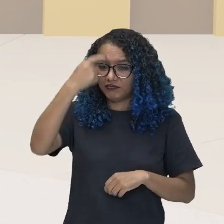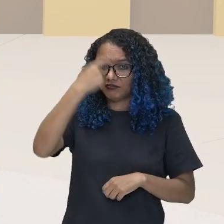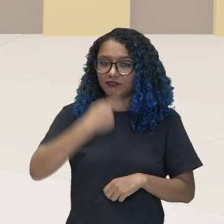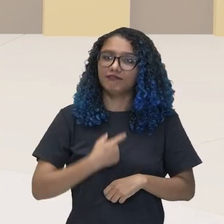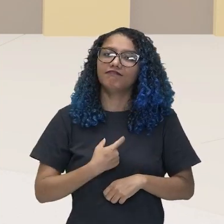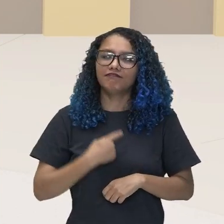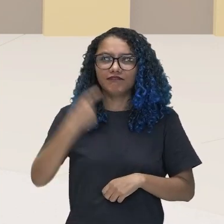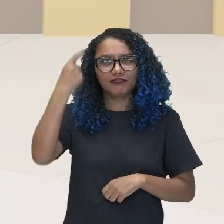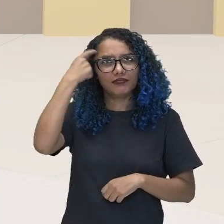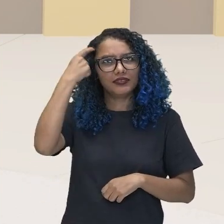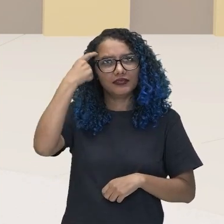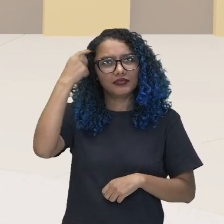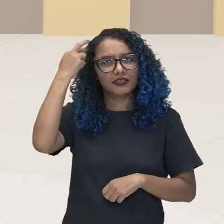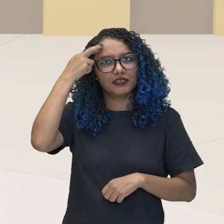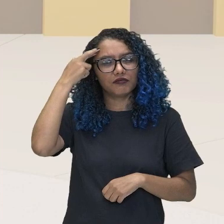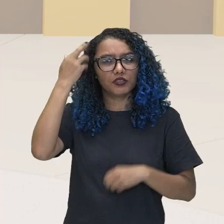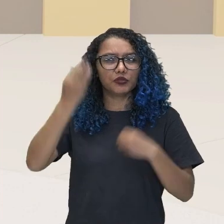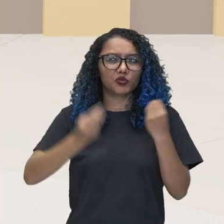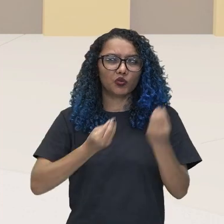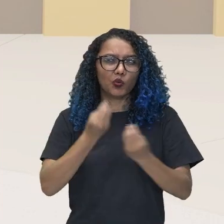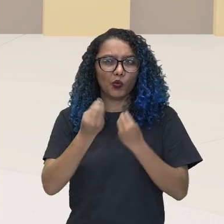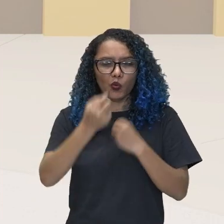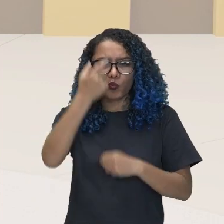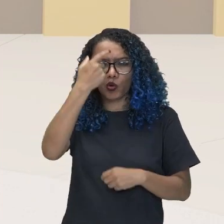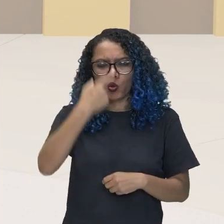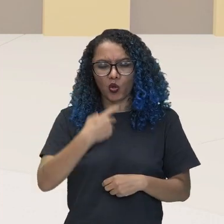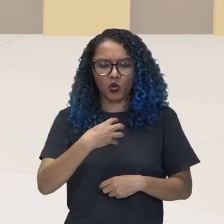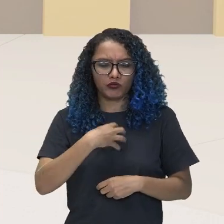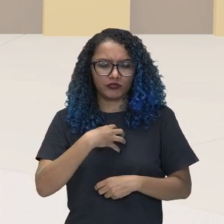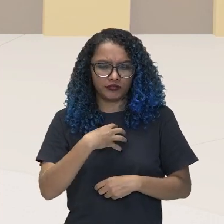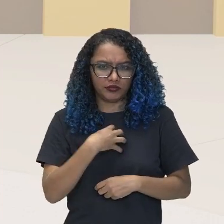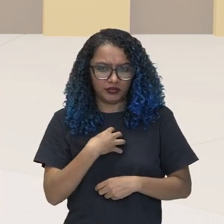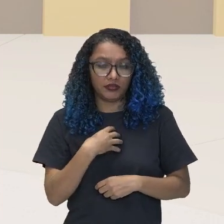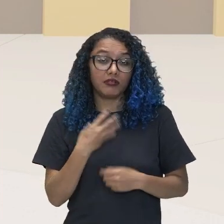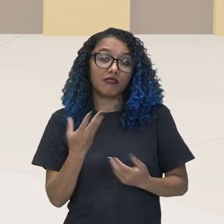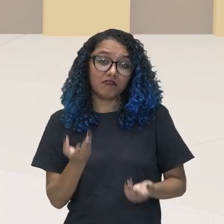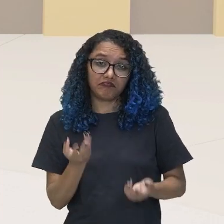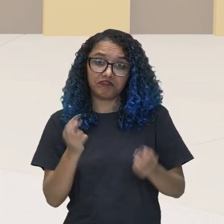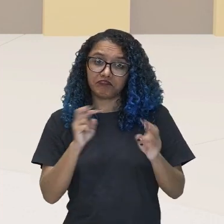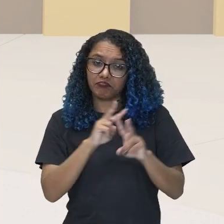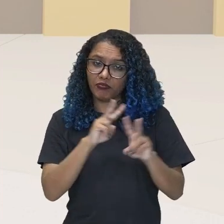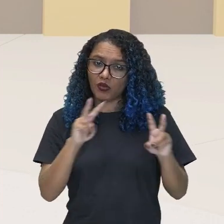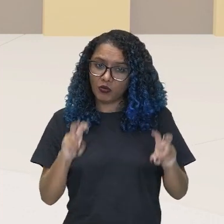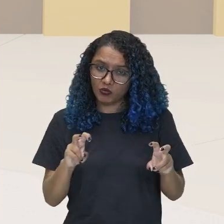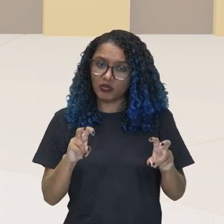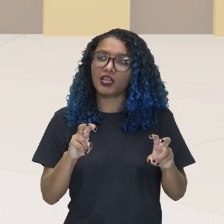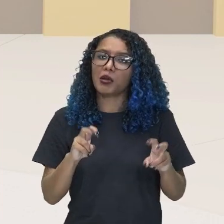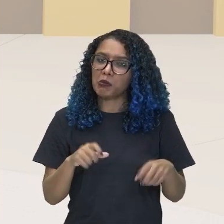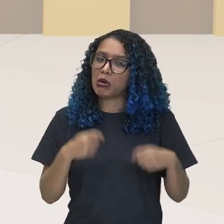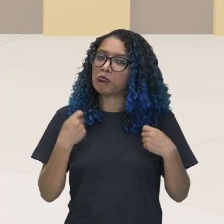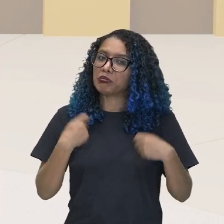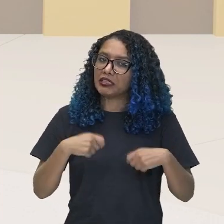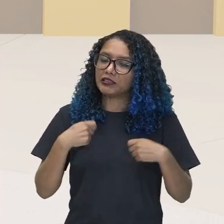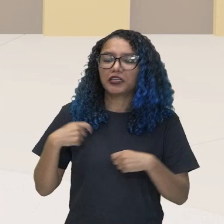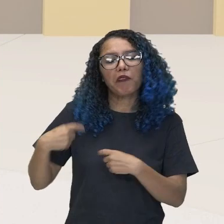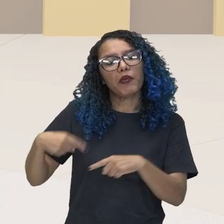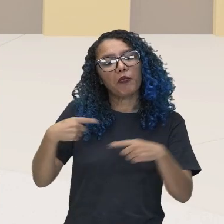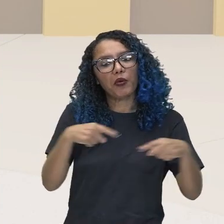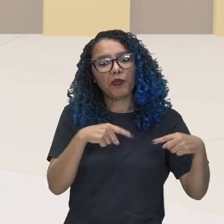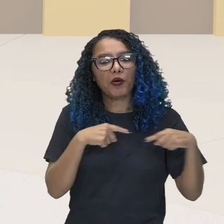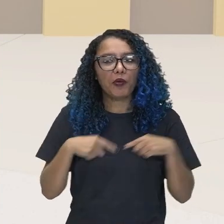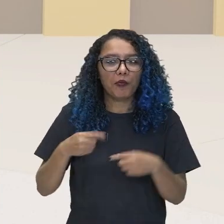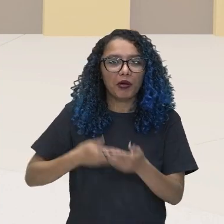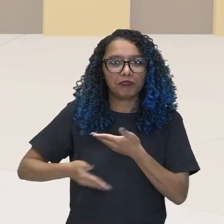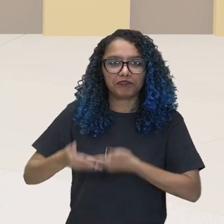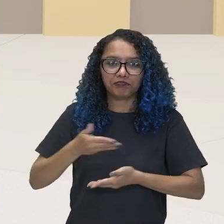mesmos, refletir sobre nós mesmos é um tema que a gente tem muito para desbravar. Então, a